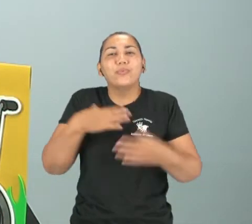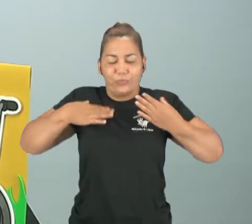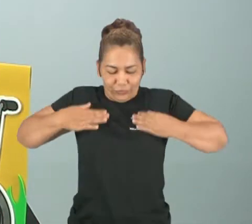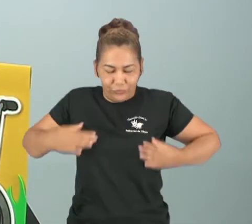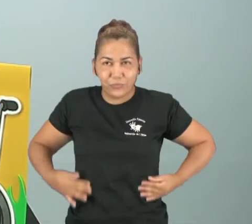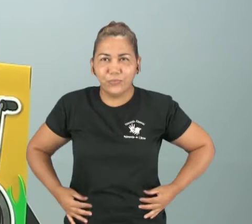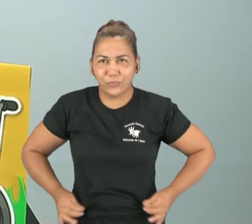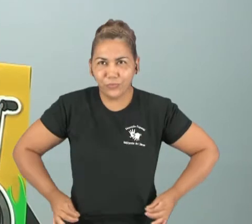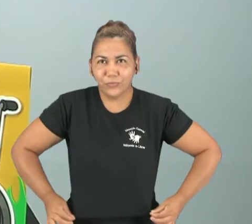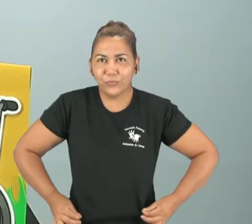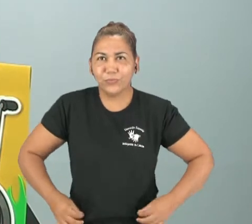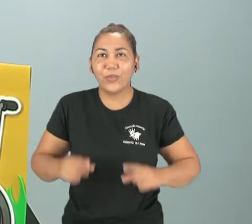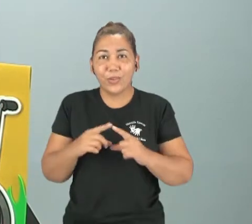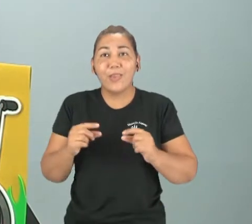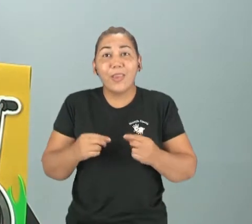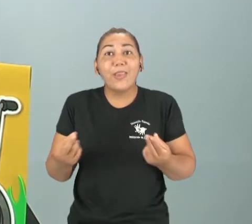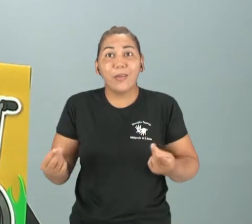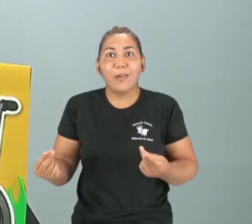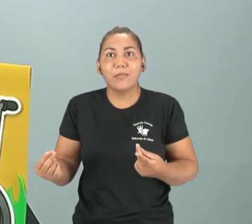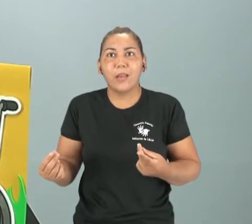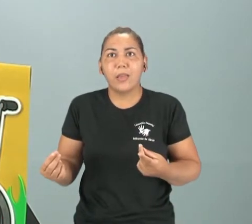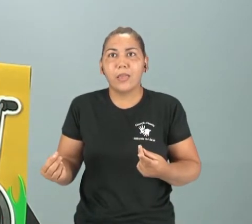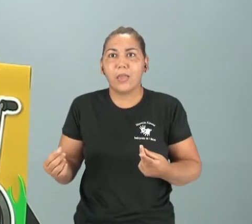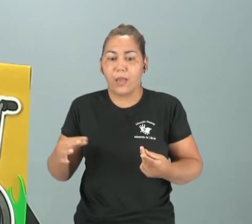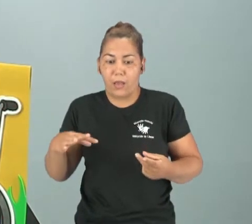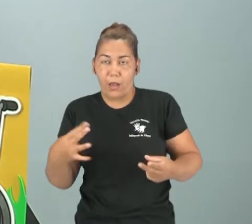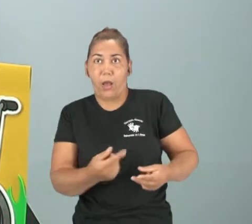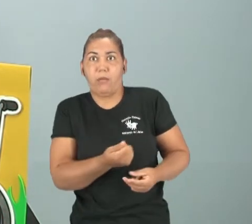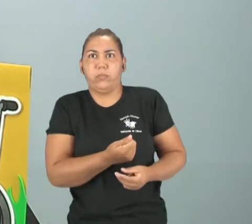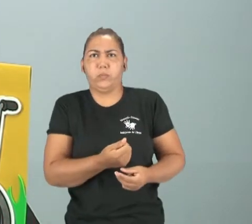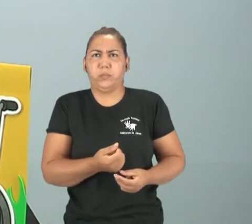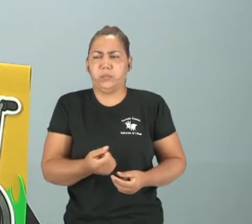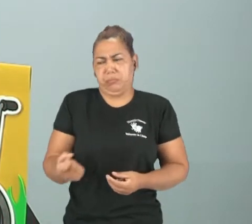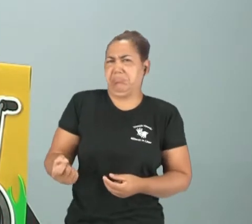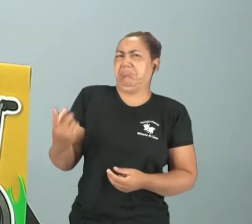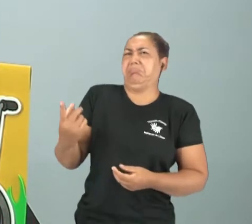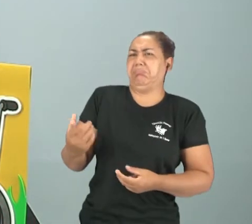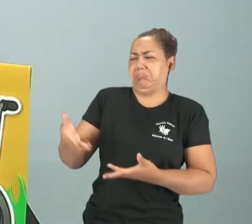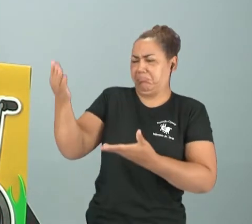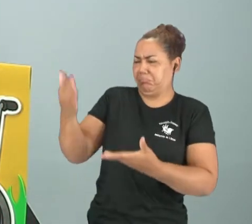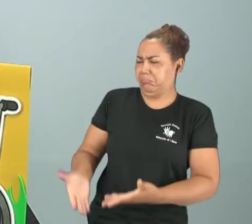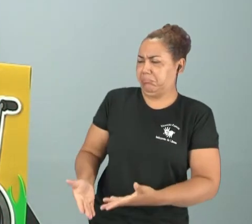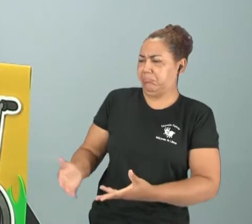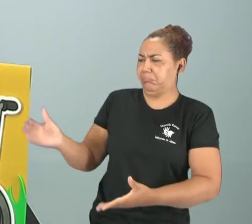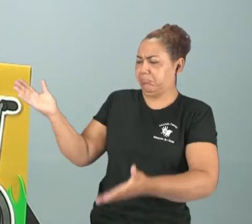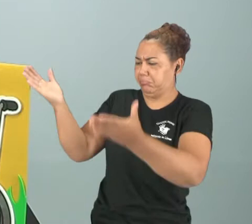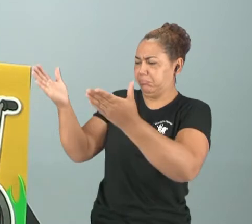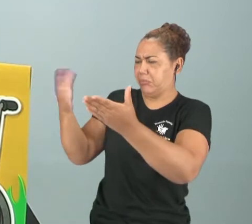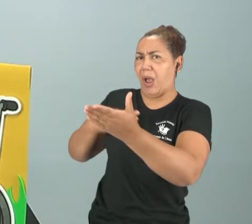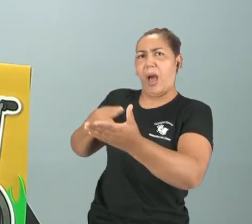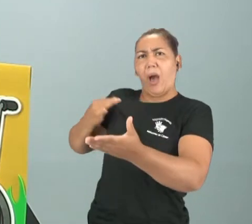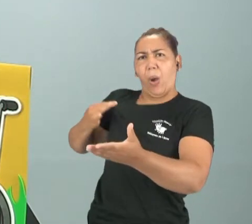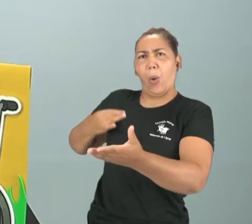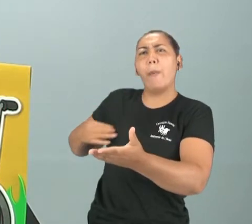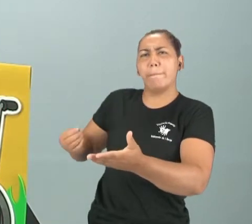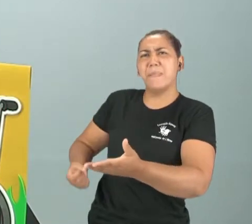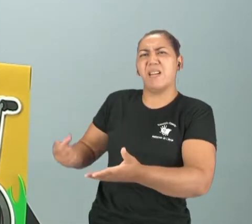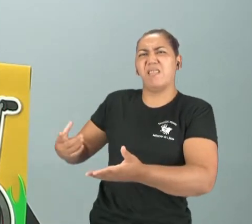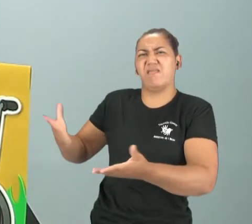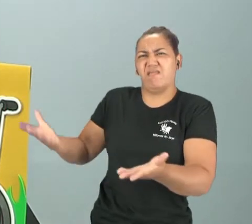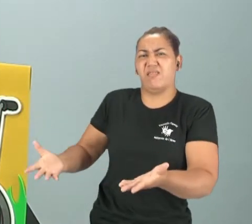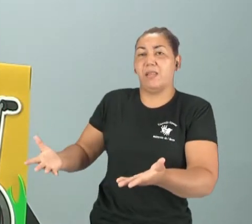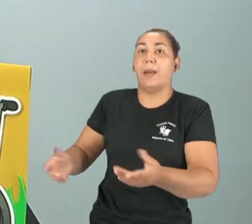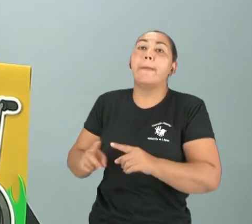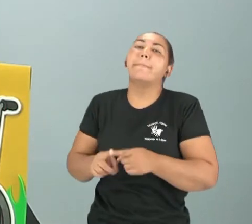aquilo todo mundo achava estranho. E eu conversei com todos os meus coleguinhas e disse, gente, a Kika, ela é quem